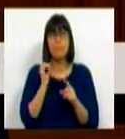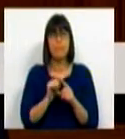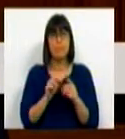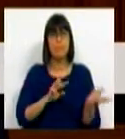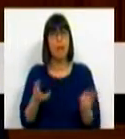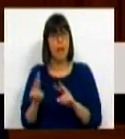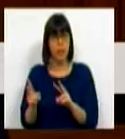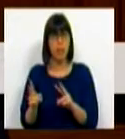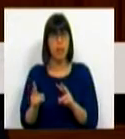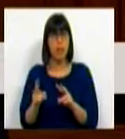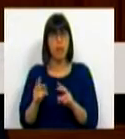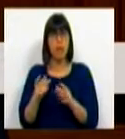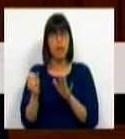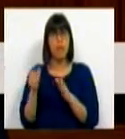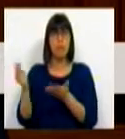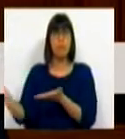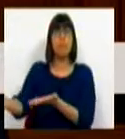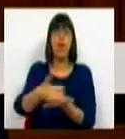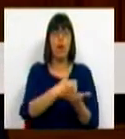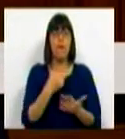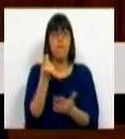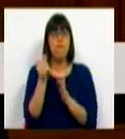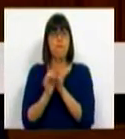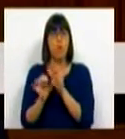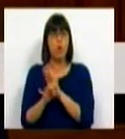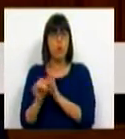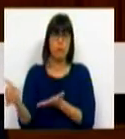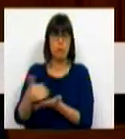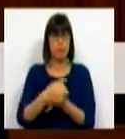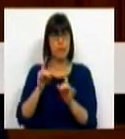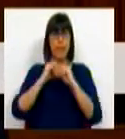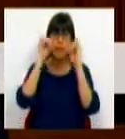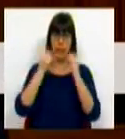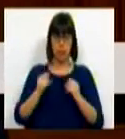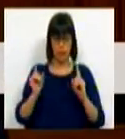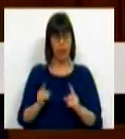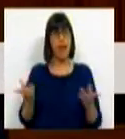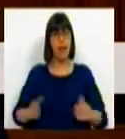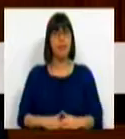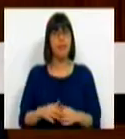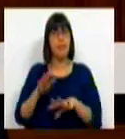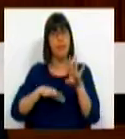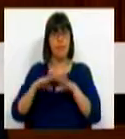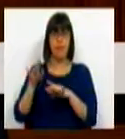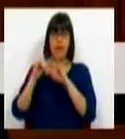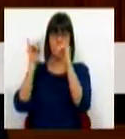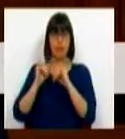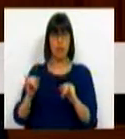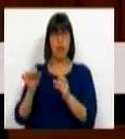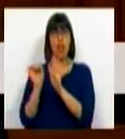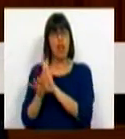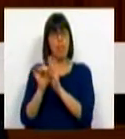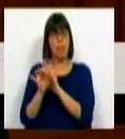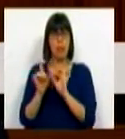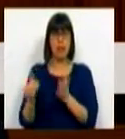uma alternativa para captação de fundos, portanto, ou seja, a nível internacional, captar